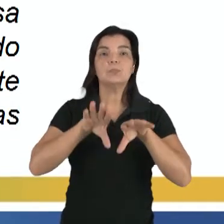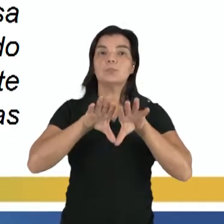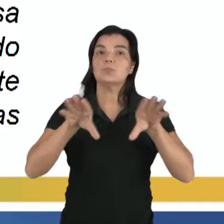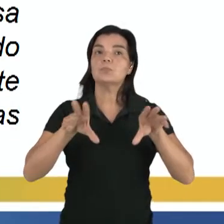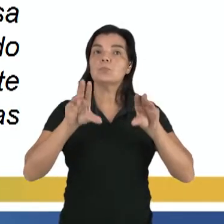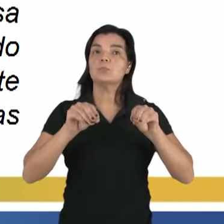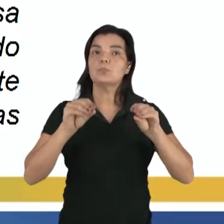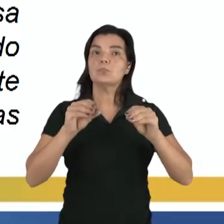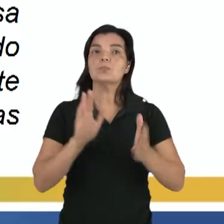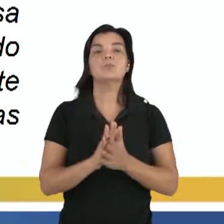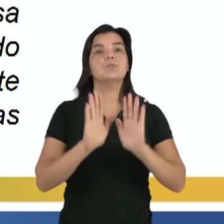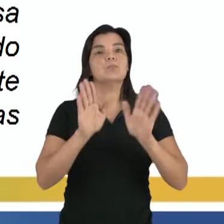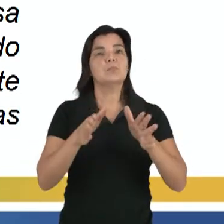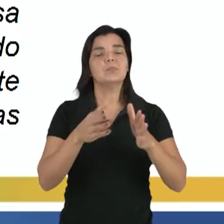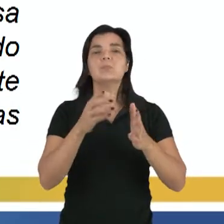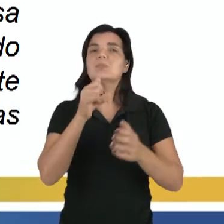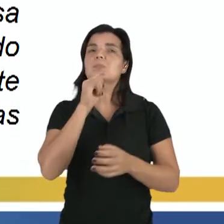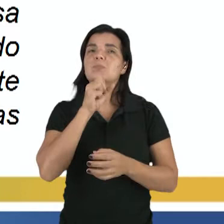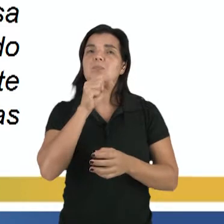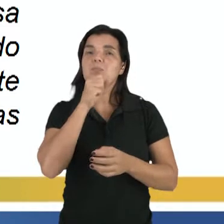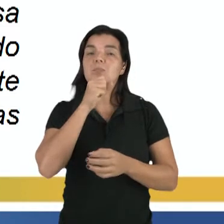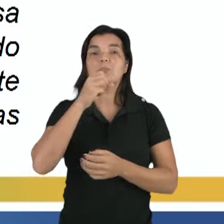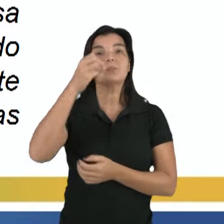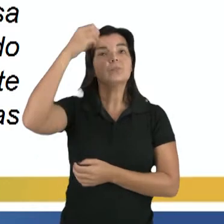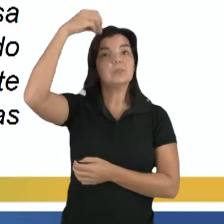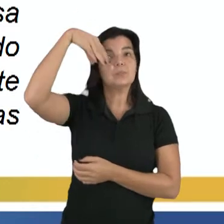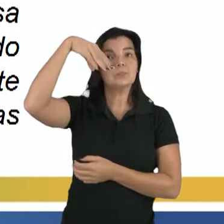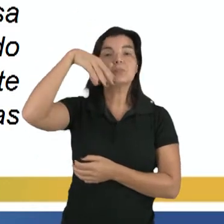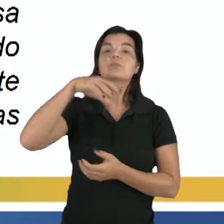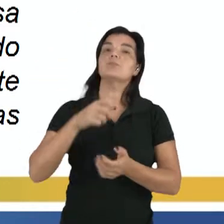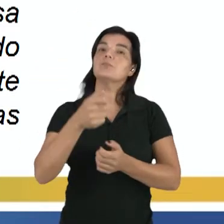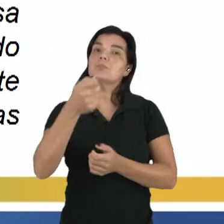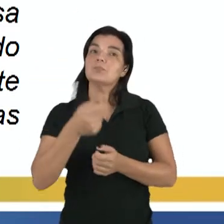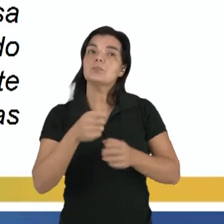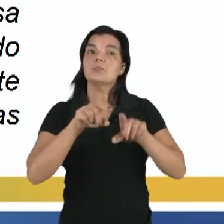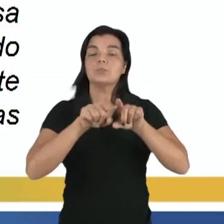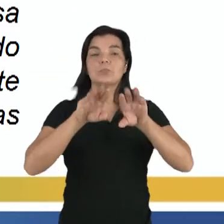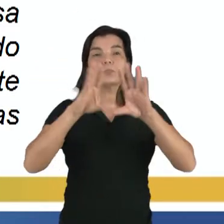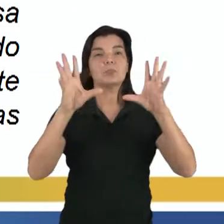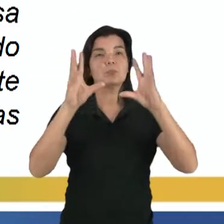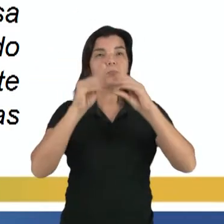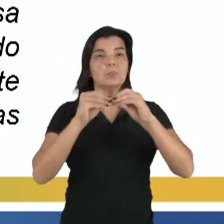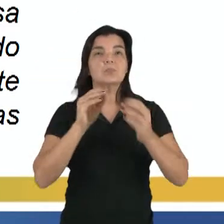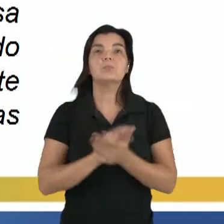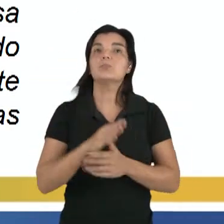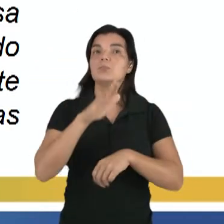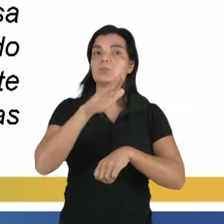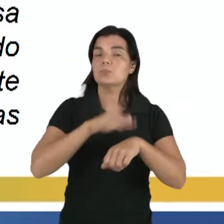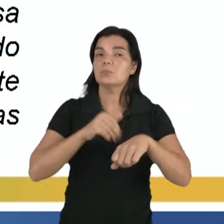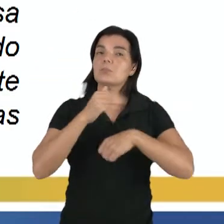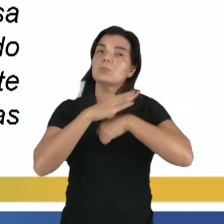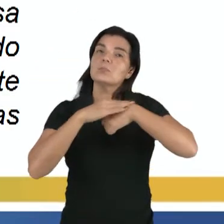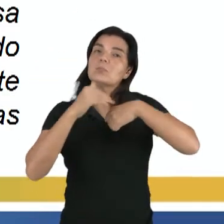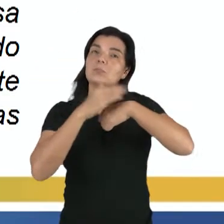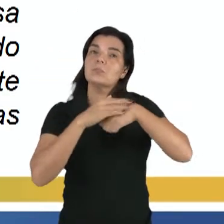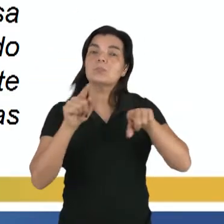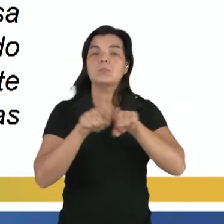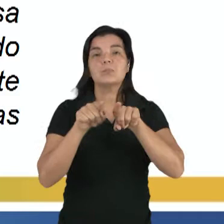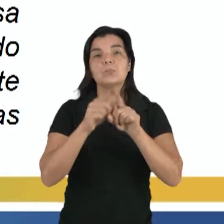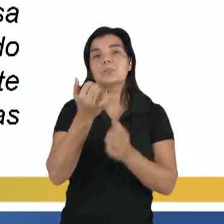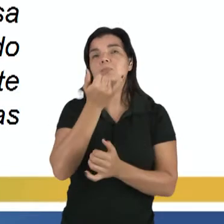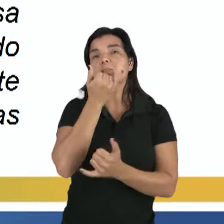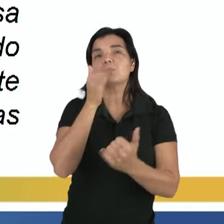dela. Sentou no sofá de couro já gasto, acendeu a luz do abajur na sala já escura, chamou por